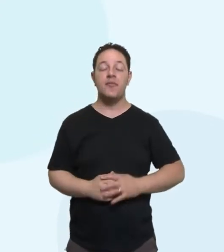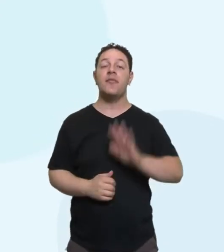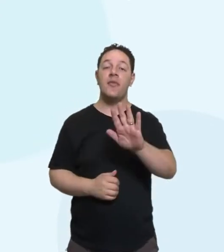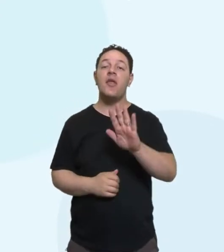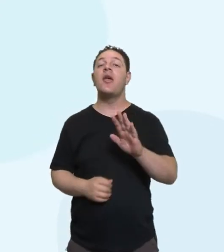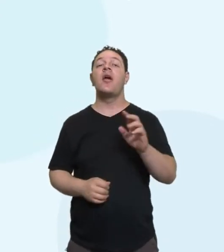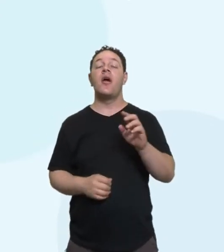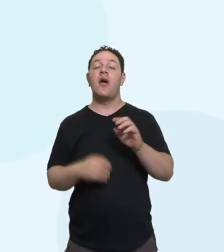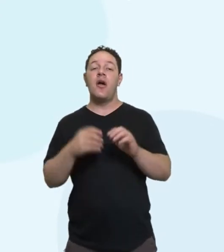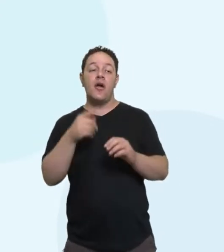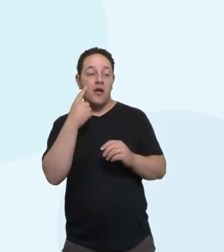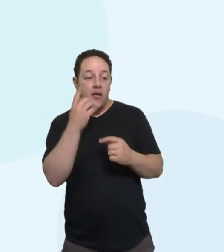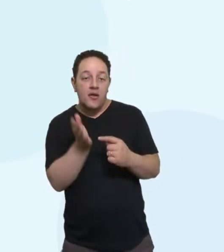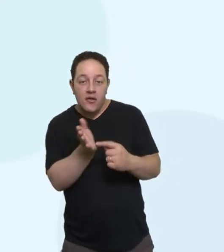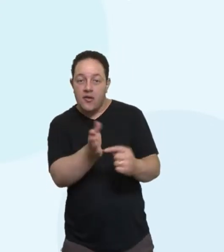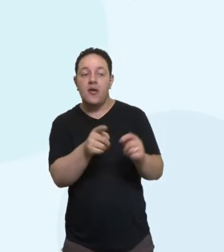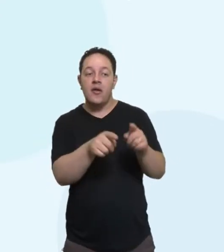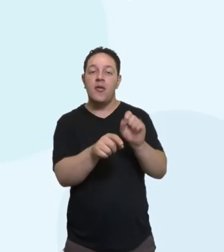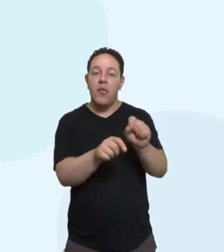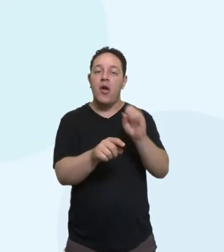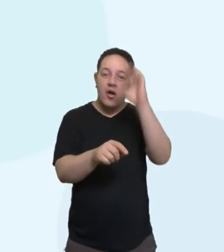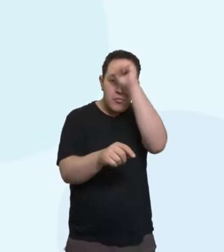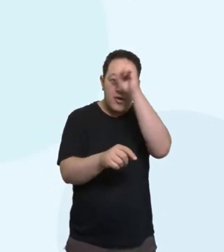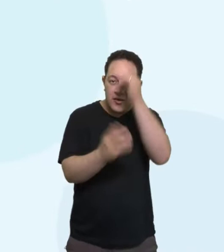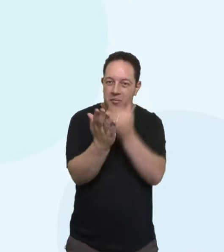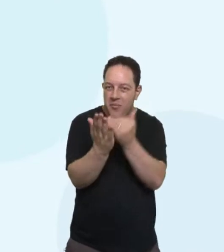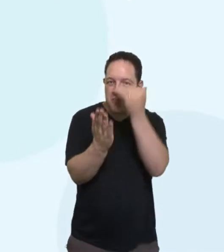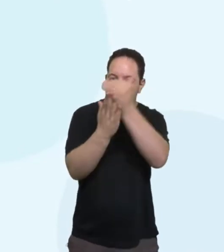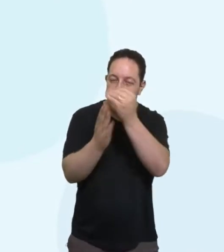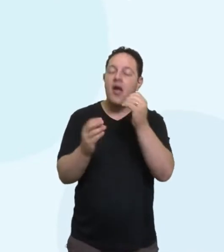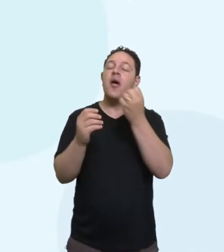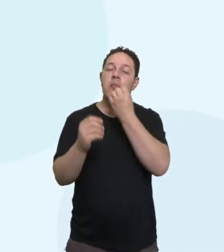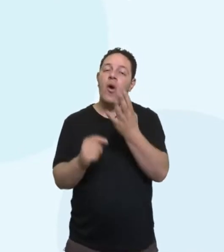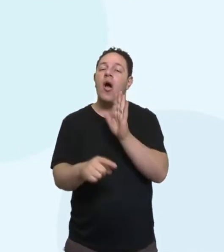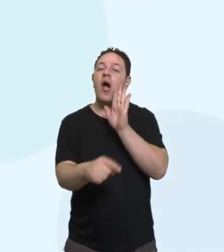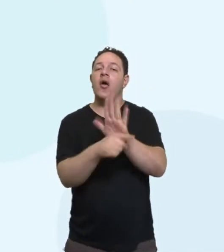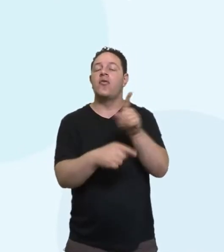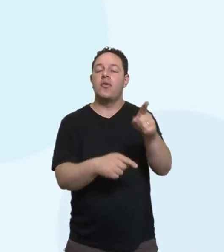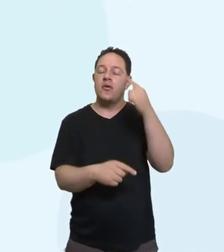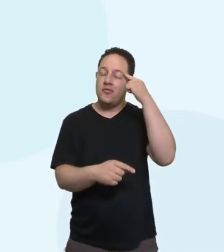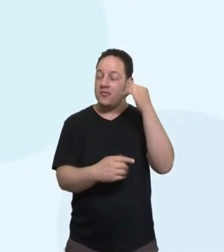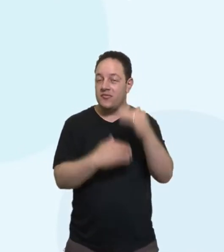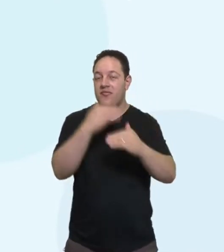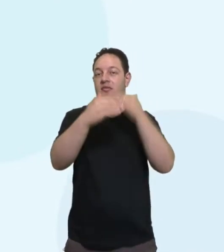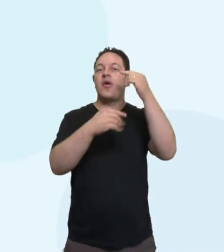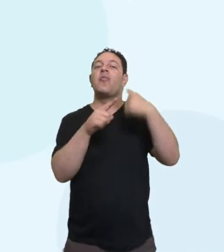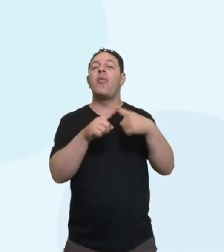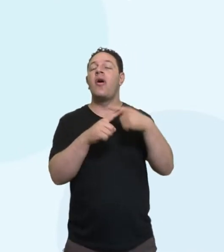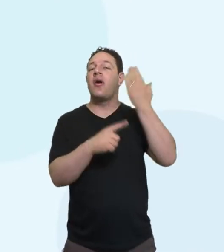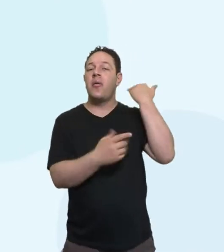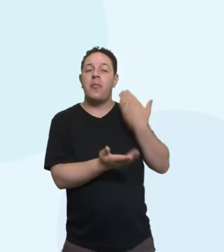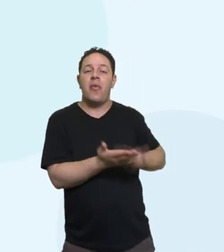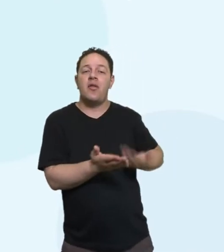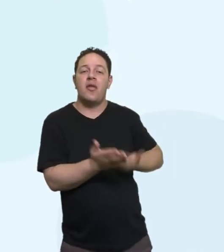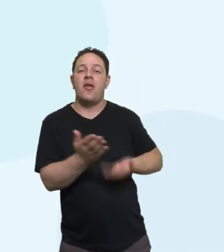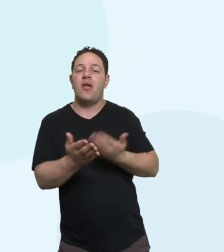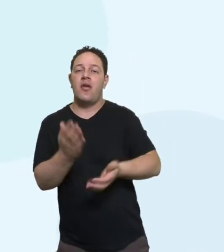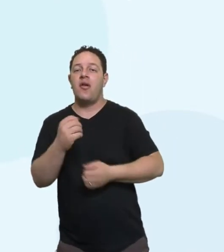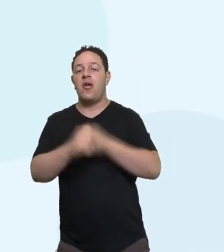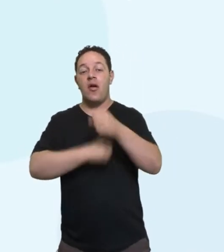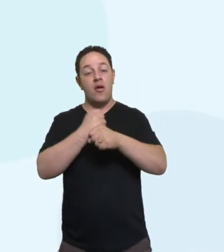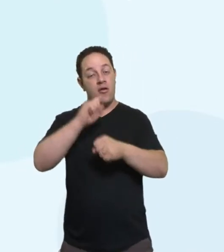de que os estudantes precisam aprender será essencial né para direcionar o foco da recuperação ao longo do ano letivo de